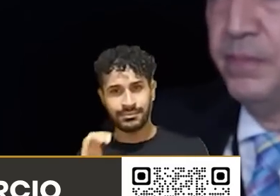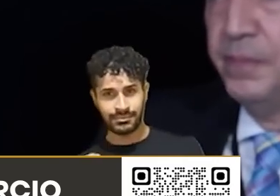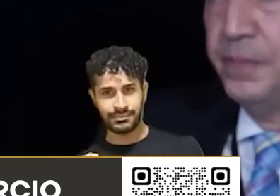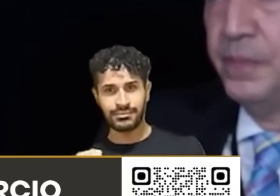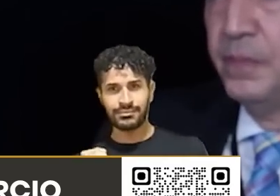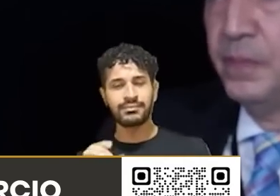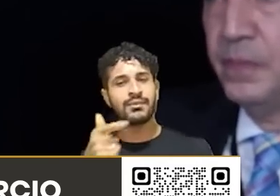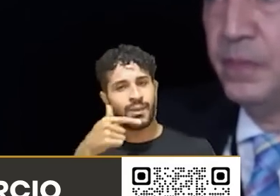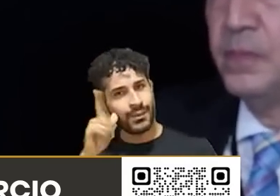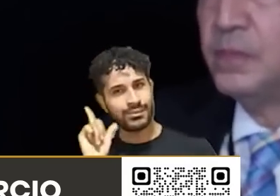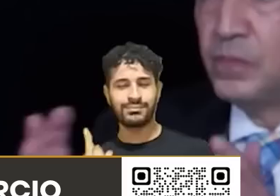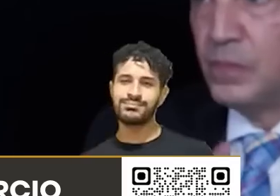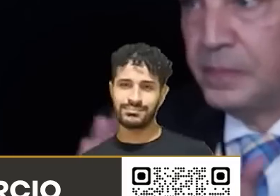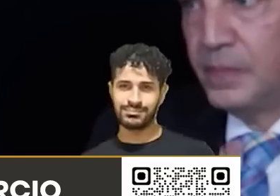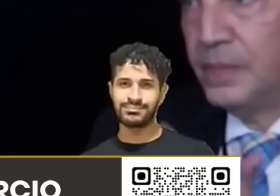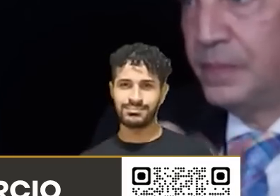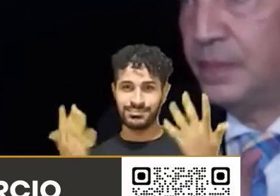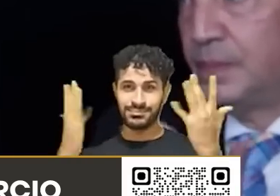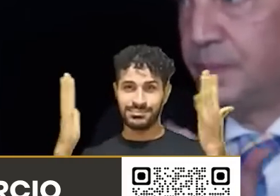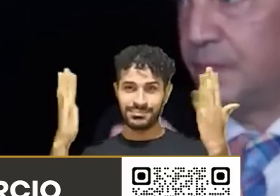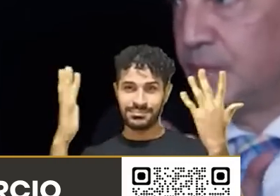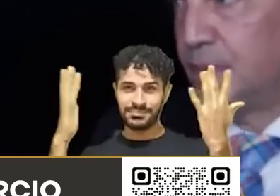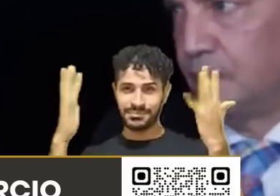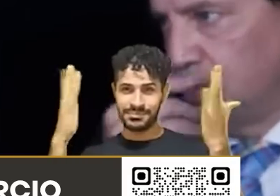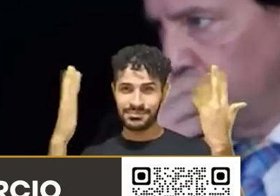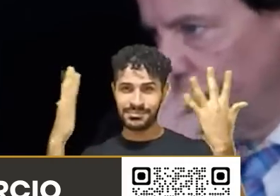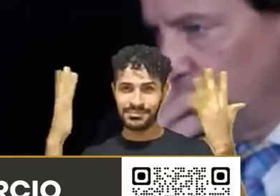ontem eu acho